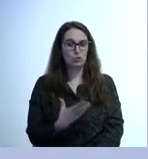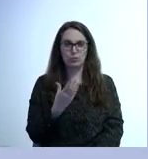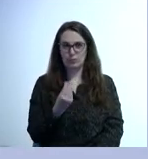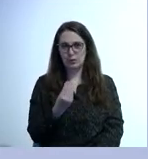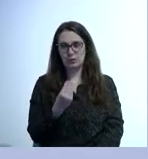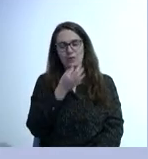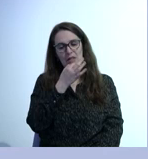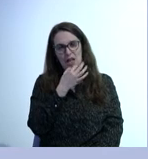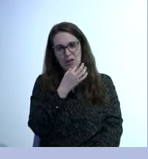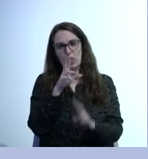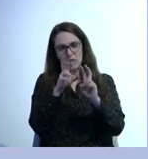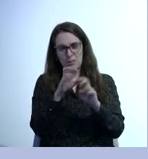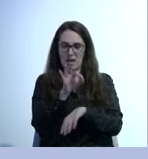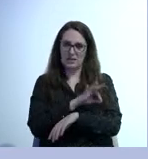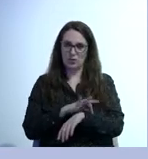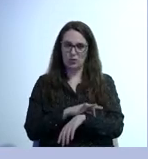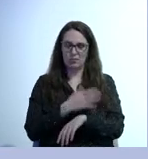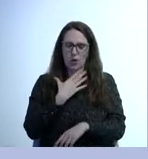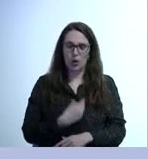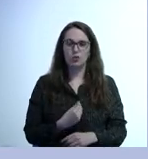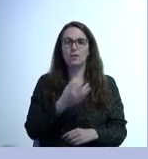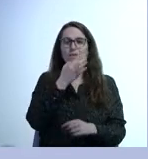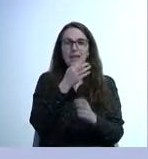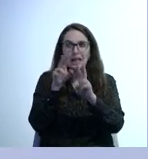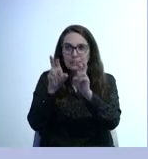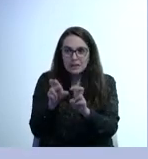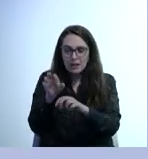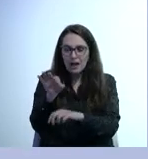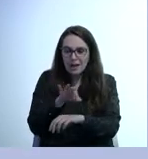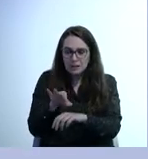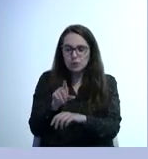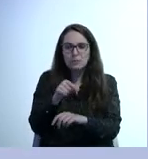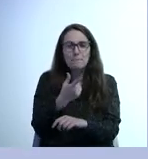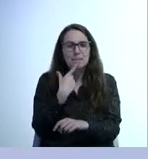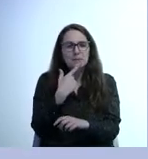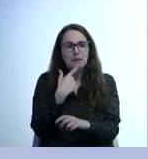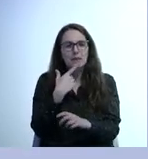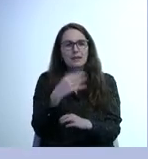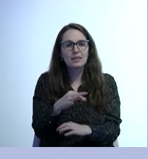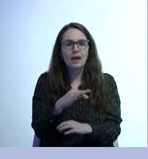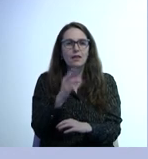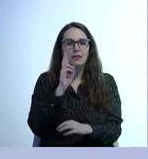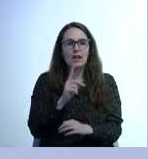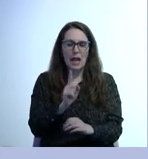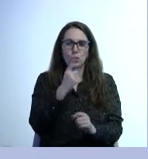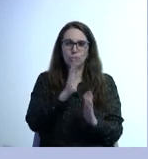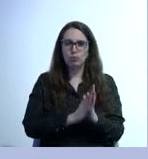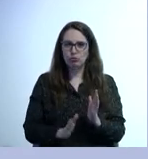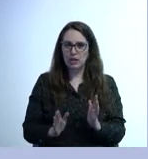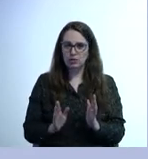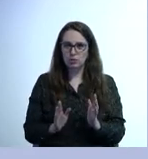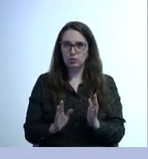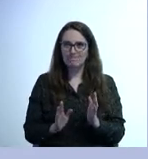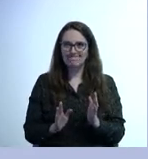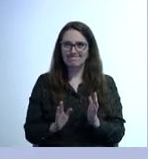discutir arquitetura, de falar com outras pessoas sobre arquitetura e de entender a arquitetura como um processo que é, ao mesmo